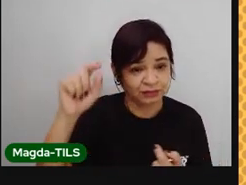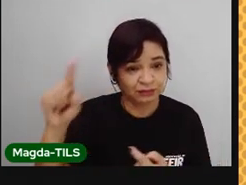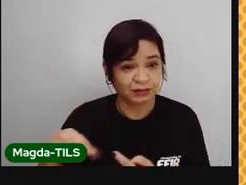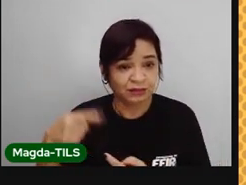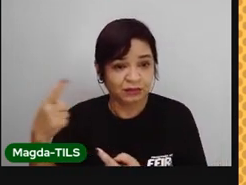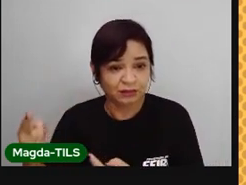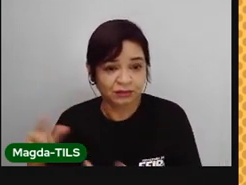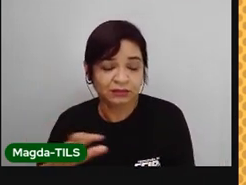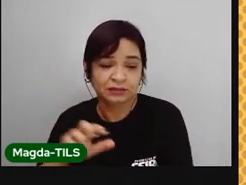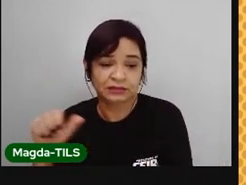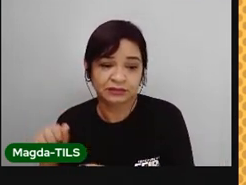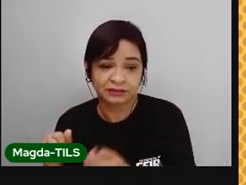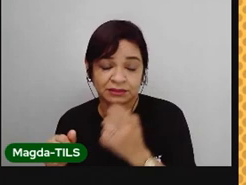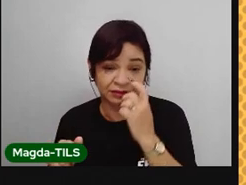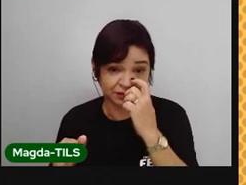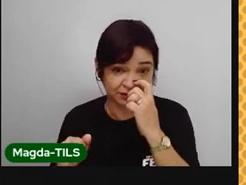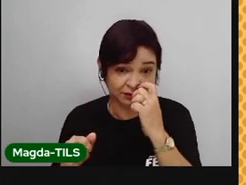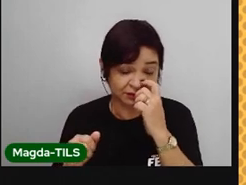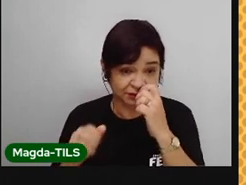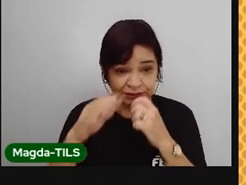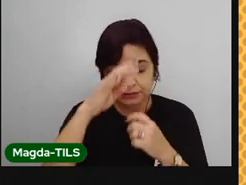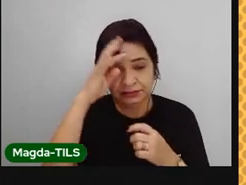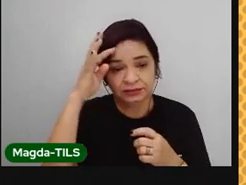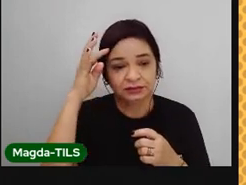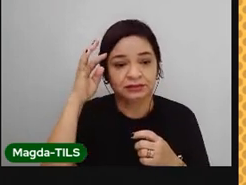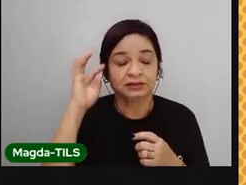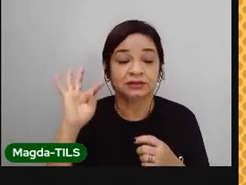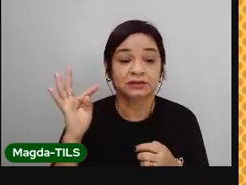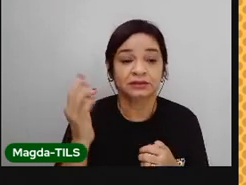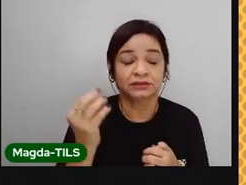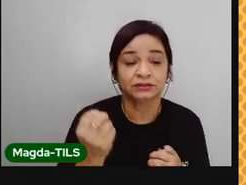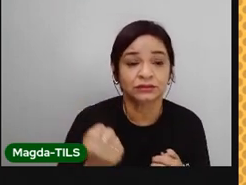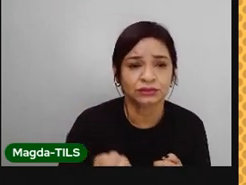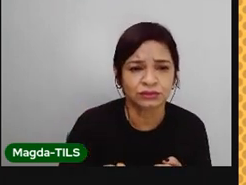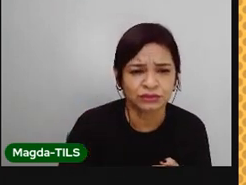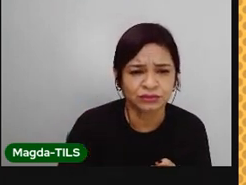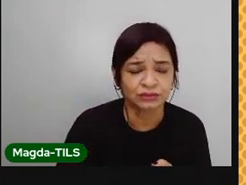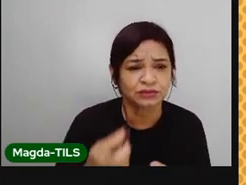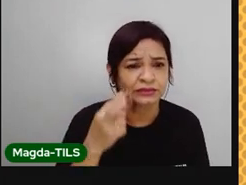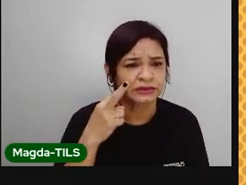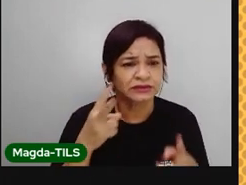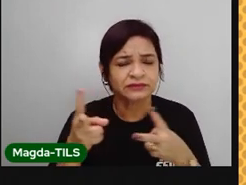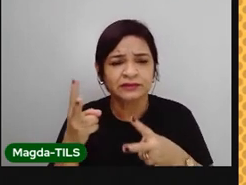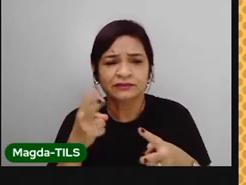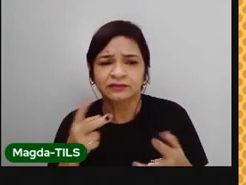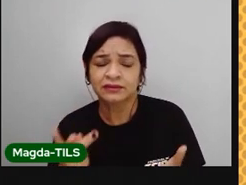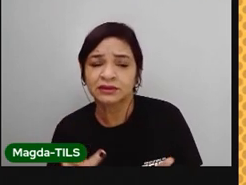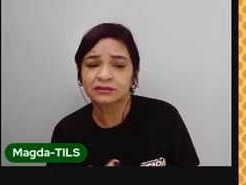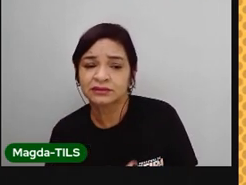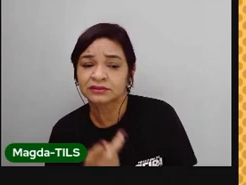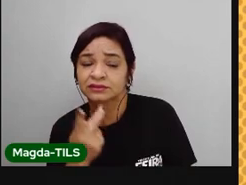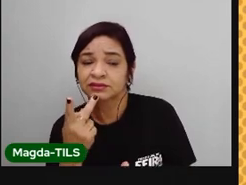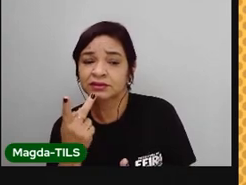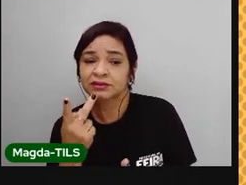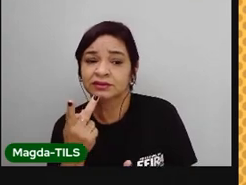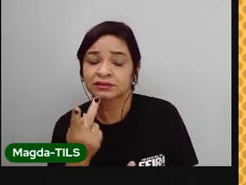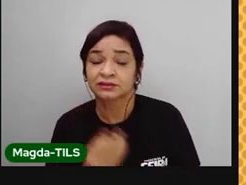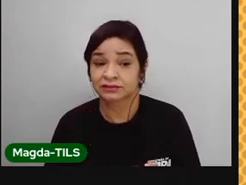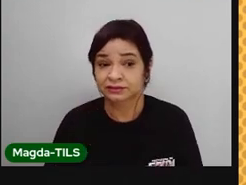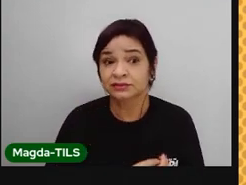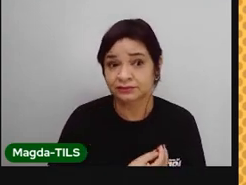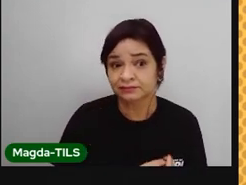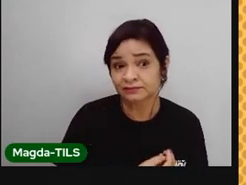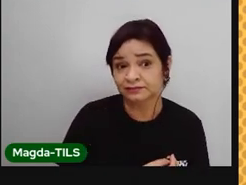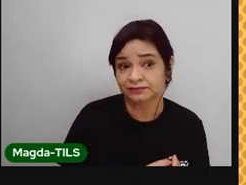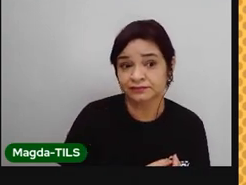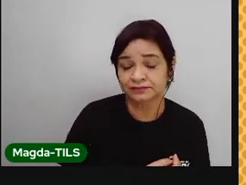movimentos específicos. E isso tudo vai gerar vai influenciar um pouco na nossa vida, um pouco não,